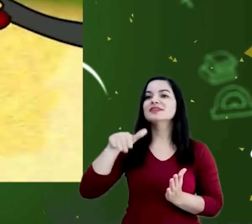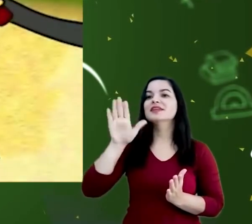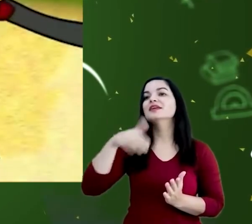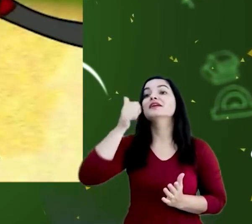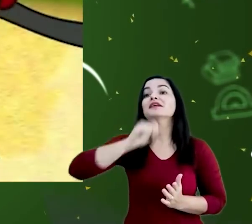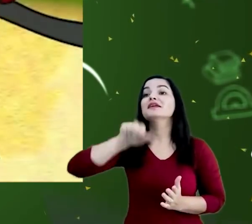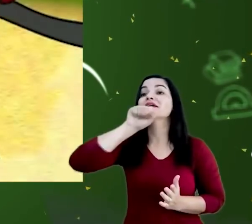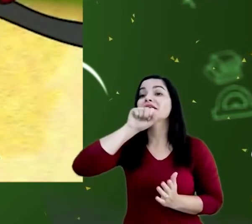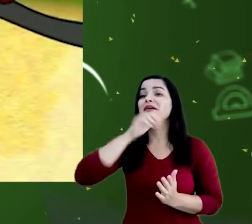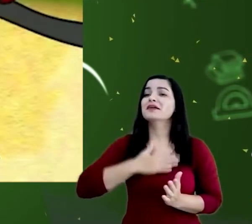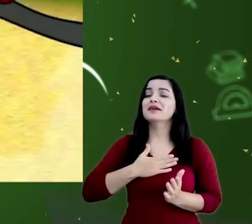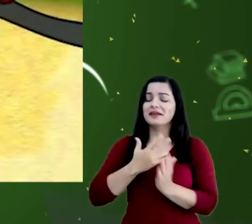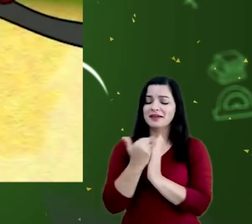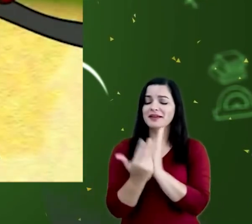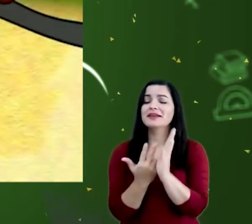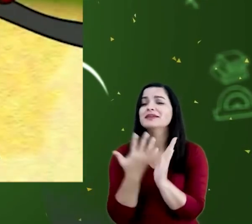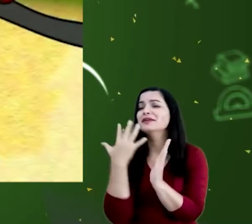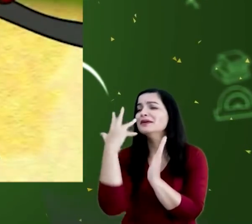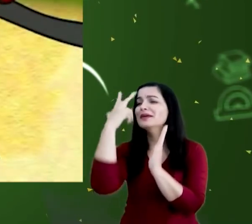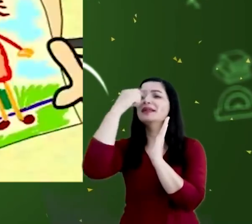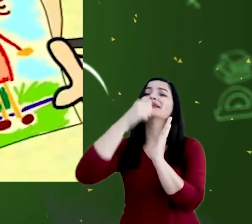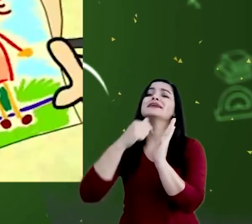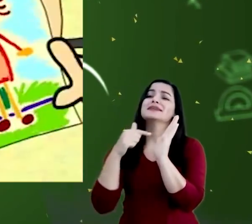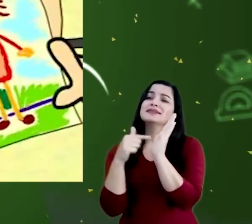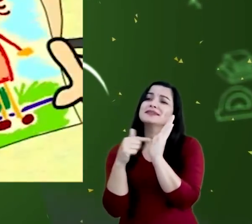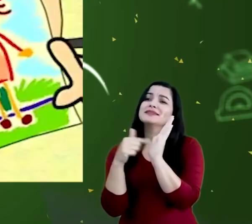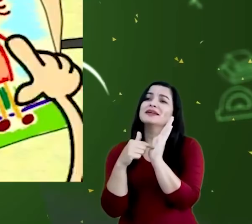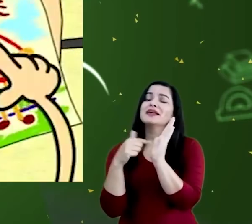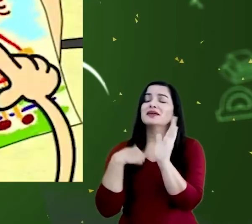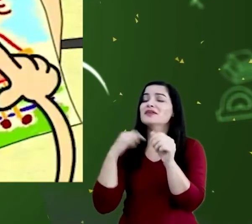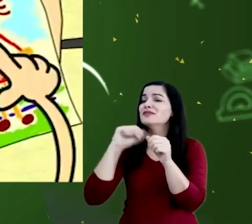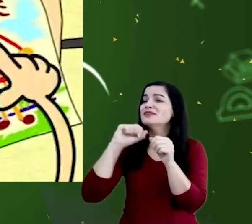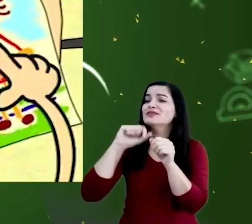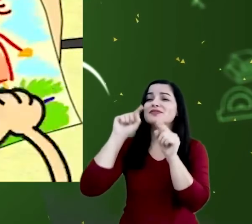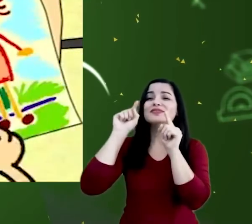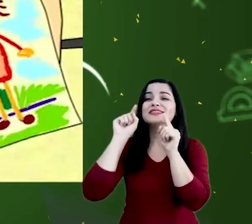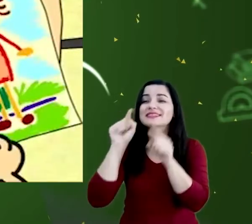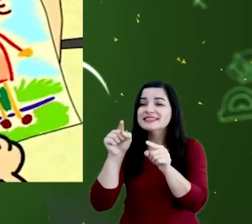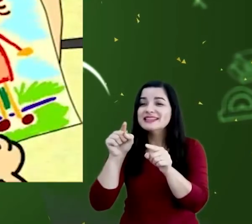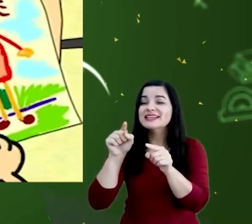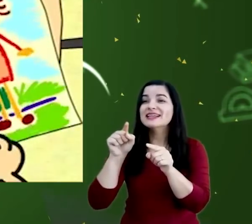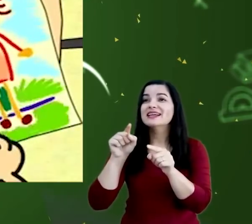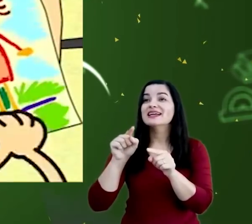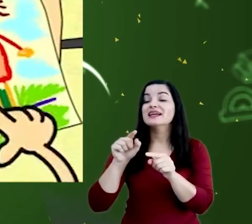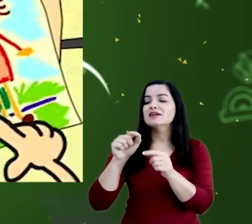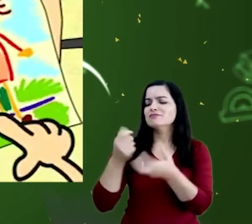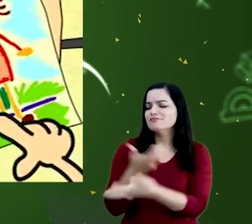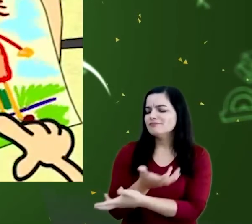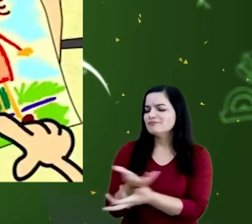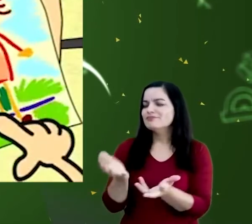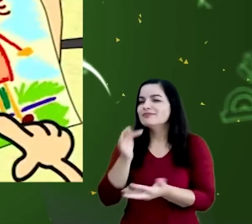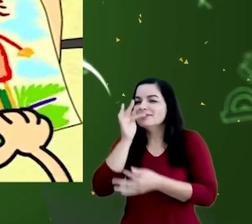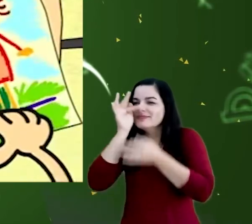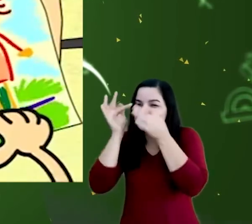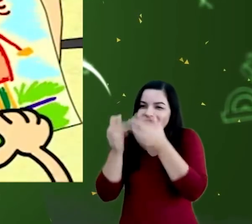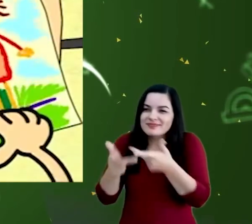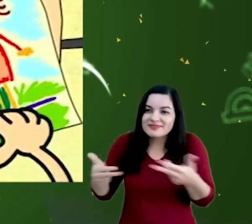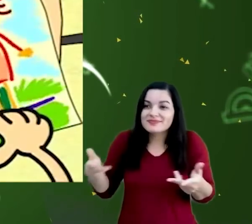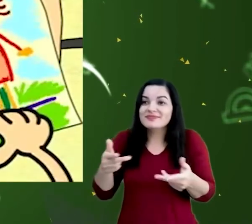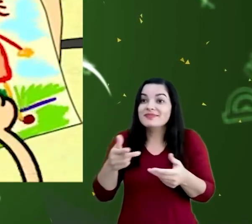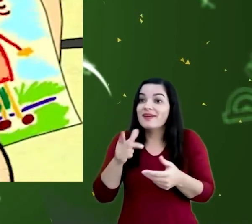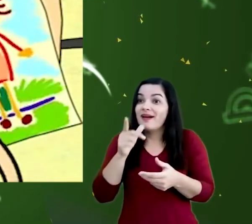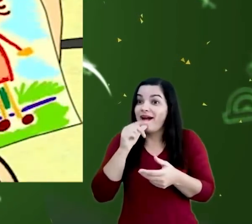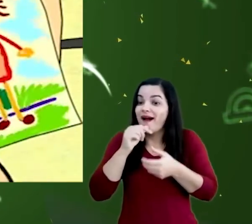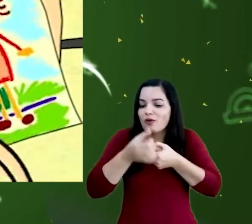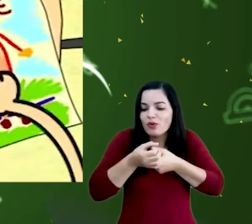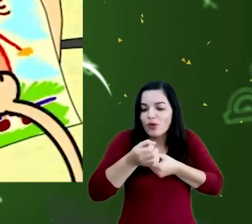Mãe, meu desenho tá ficando lindo! Eu fiz você, um jardim, uma mangueira, um